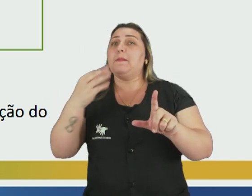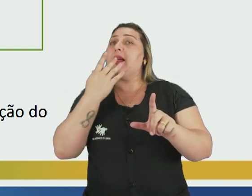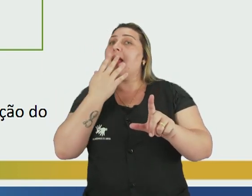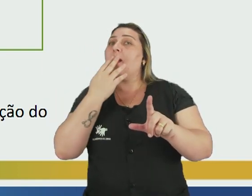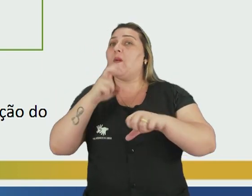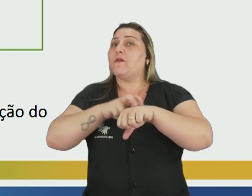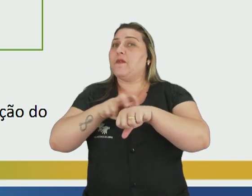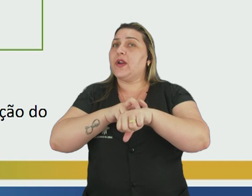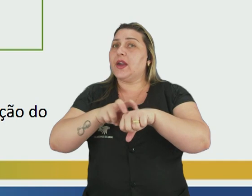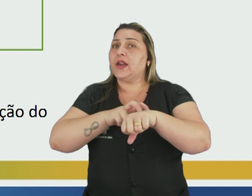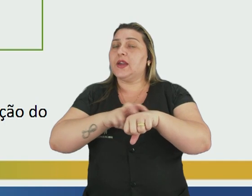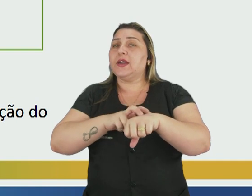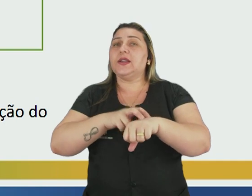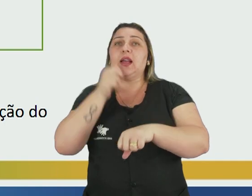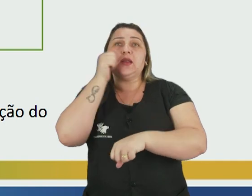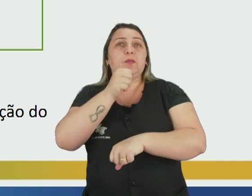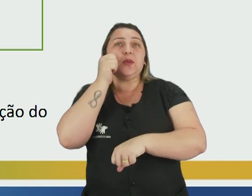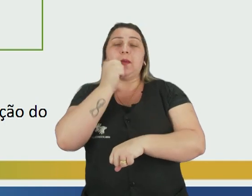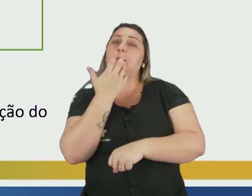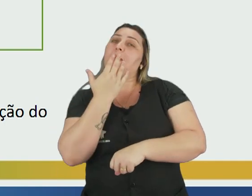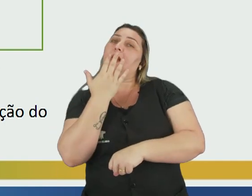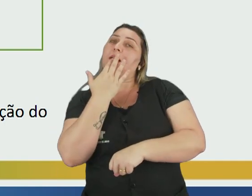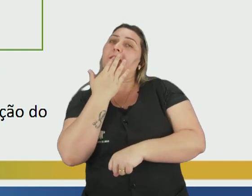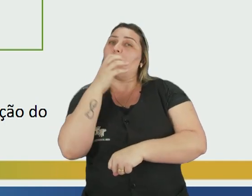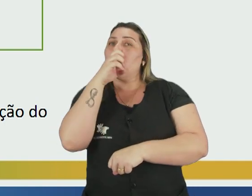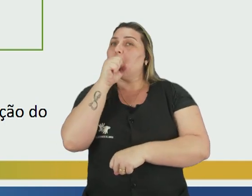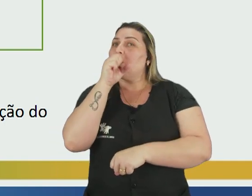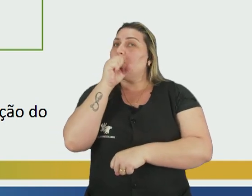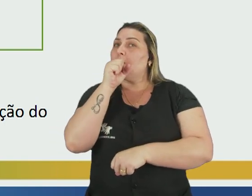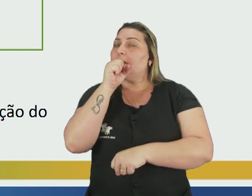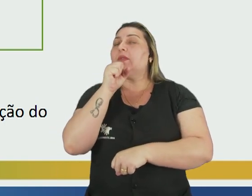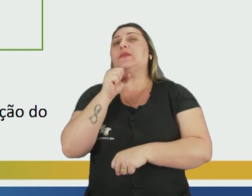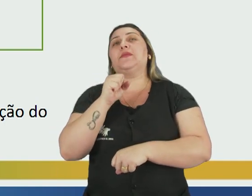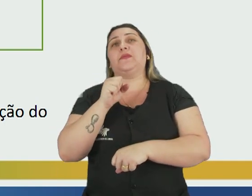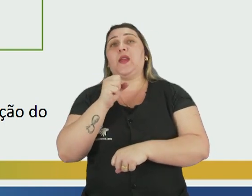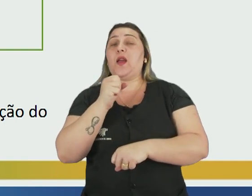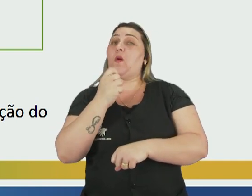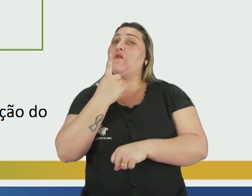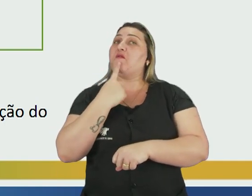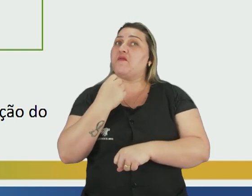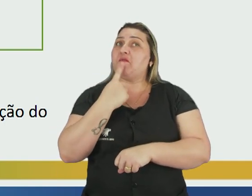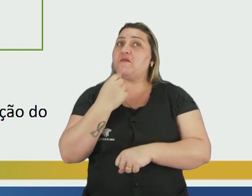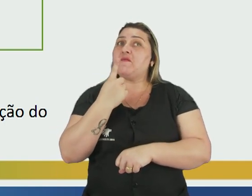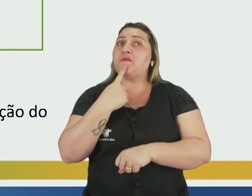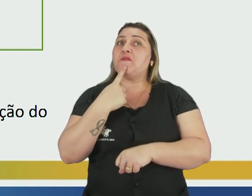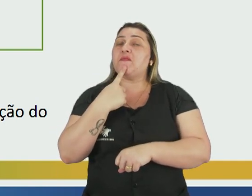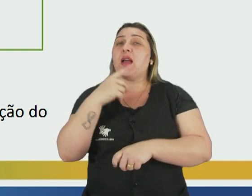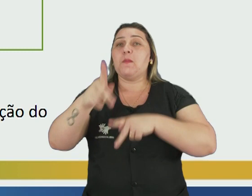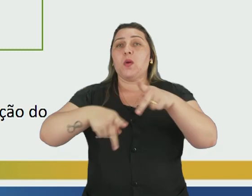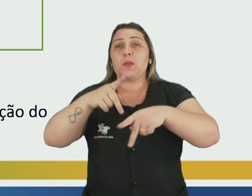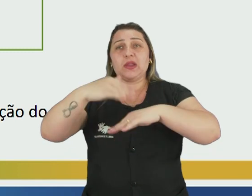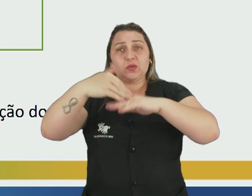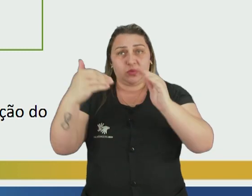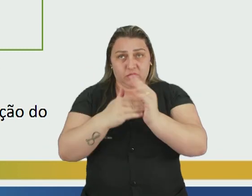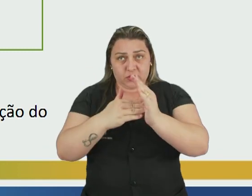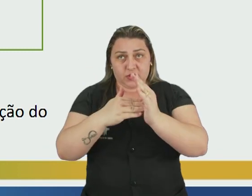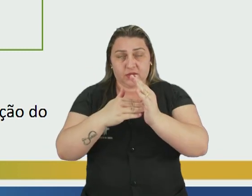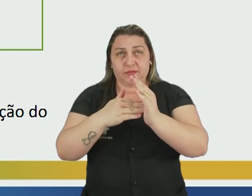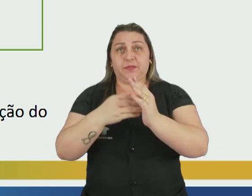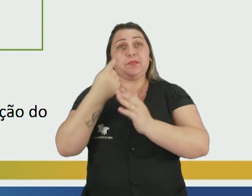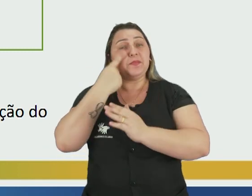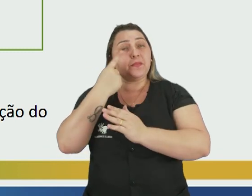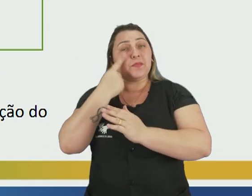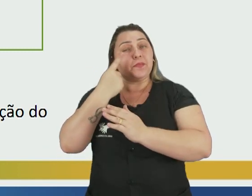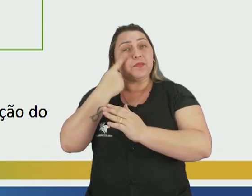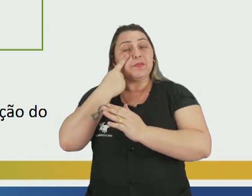seta verde e as mulheres pela seta laranjada, sendo o vermelho representando a população total.